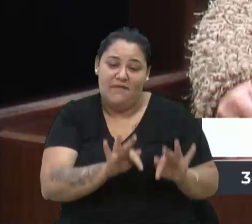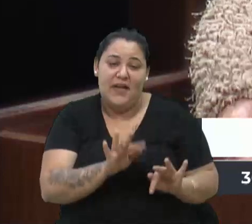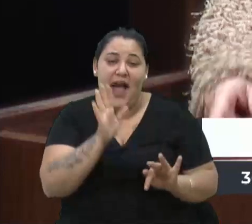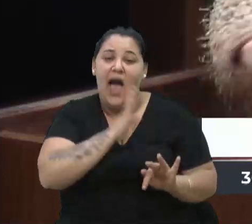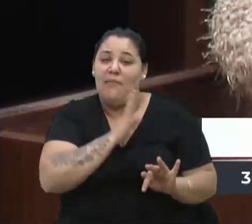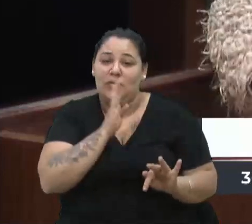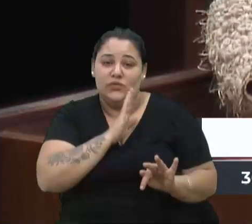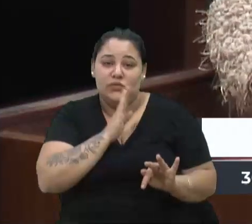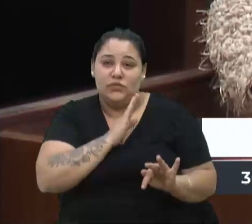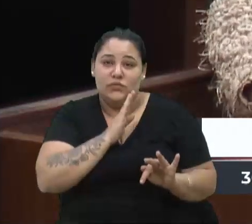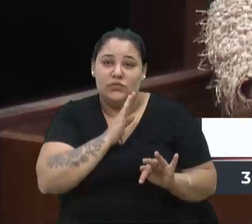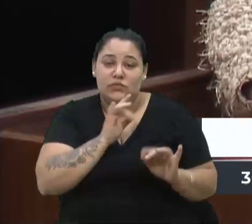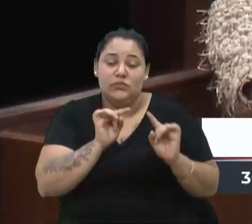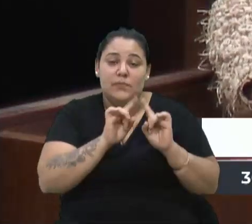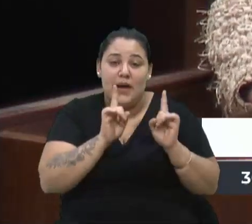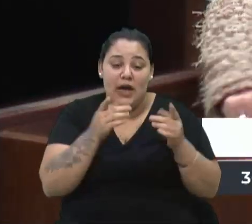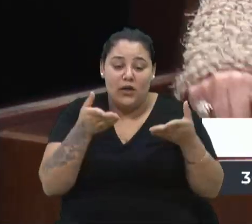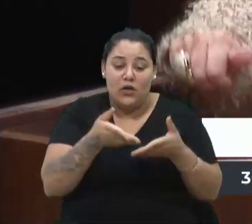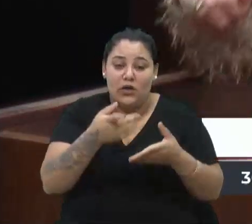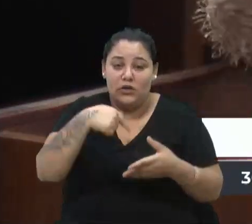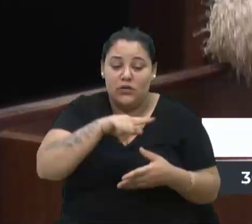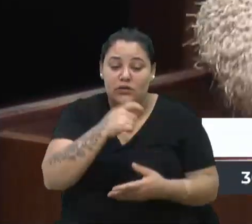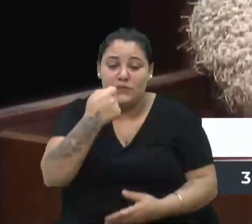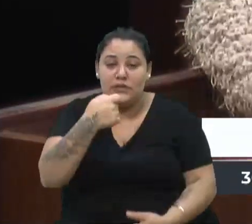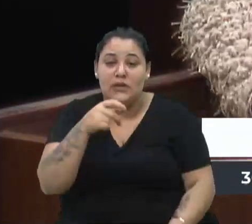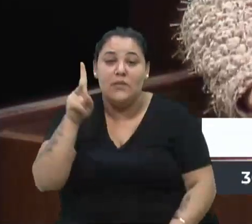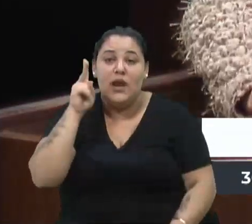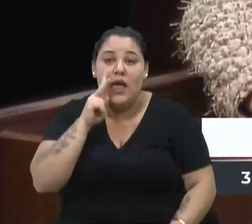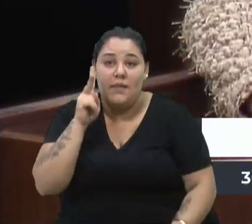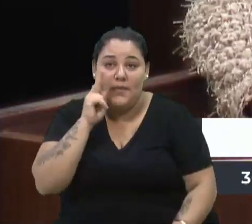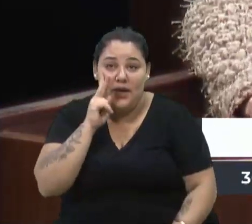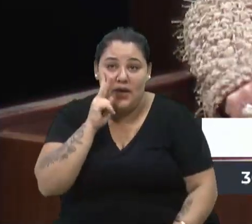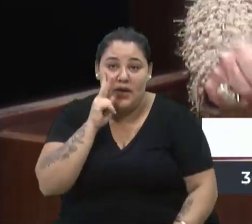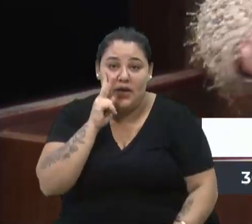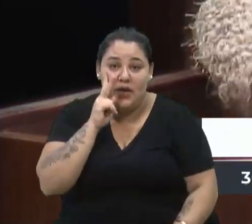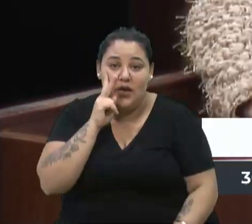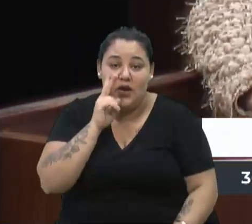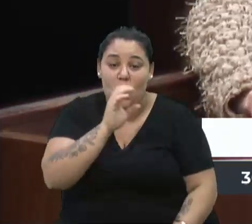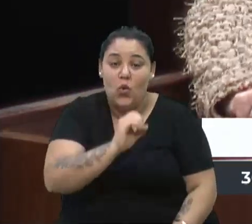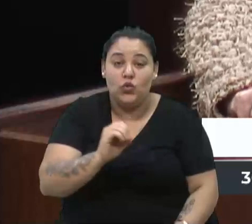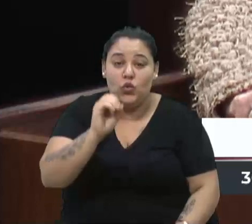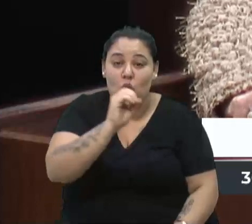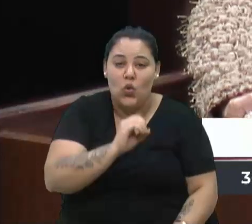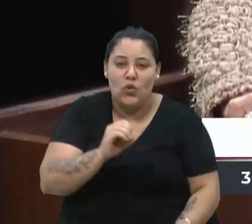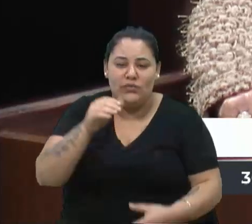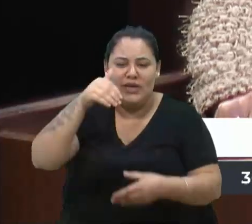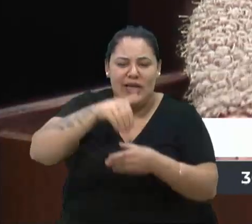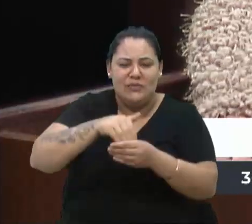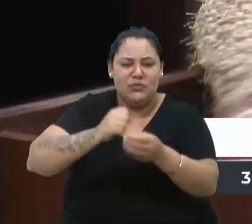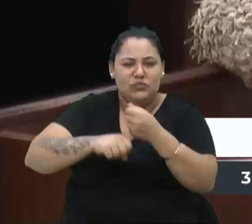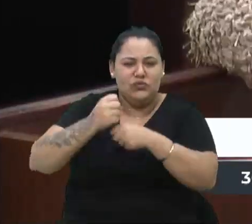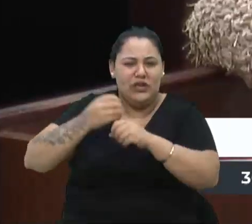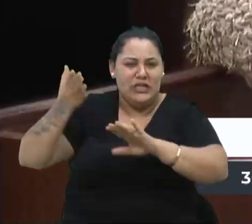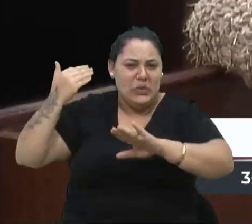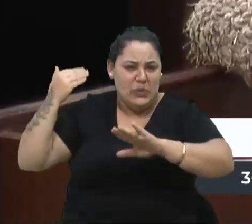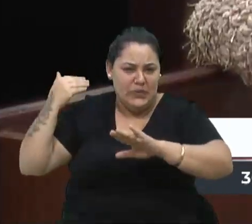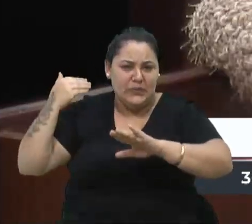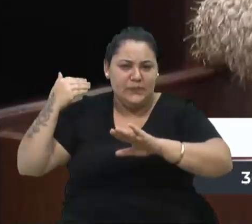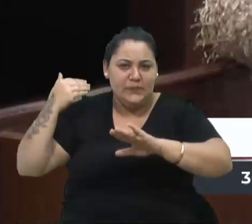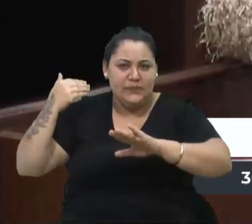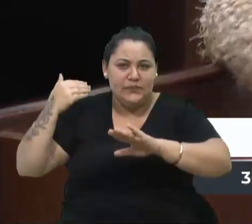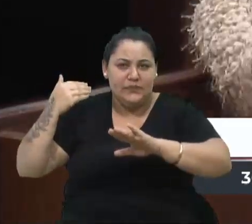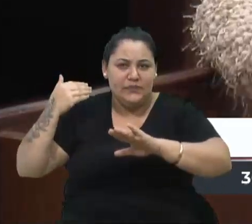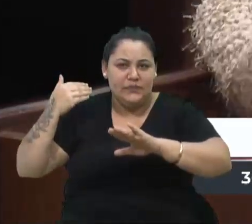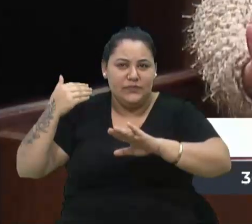imediatamente. Agora, nós precisamos lembrar também que desde outubro, né, desde as eleições do ano passado, que estavam